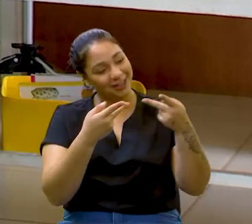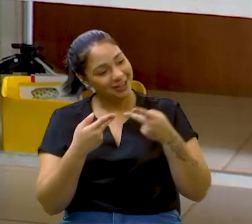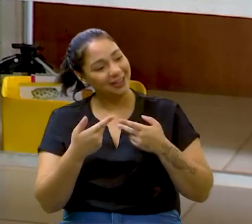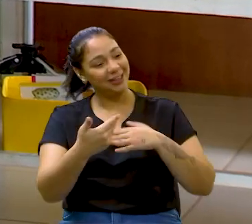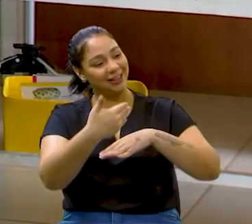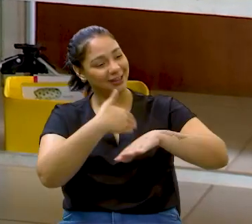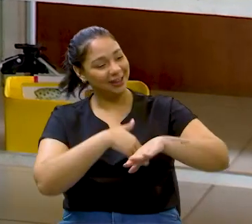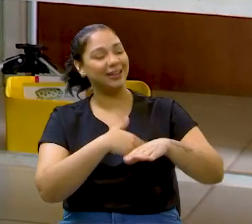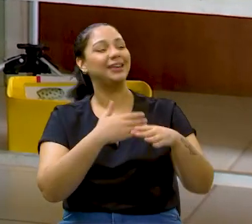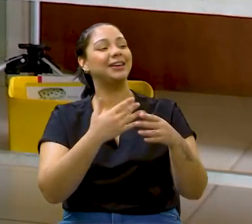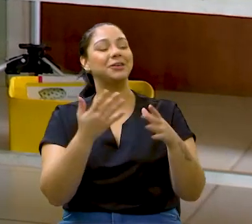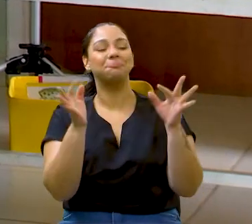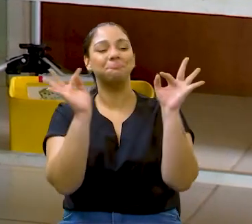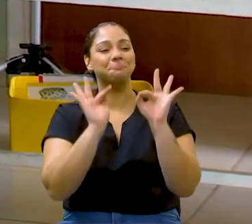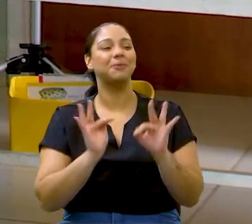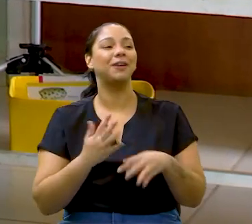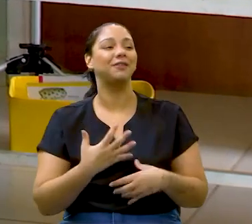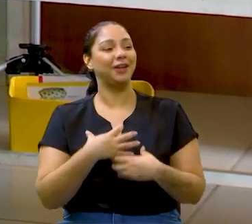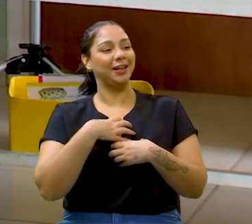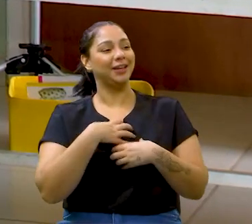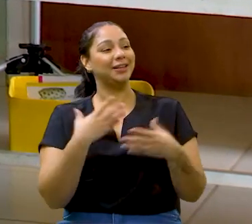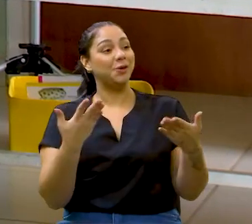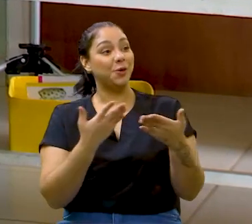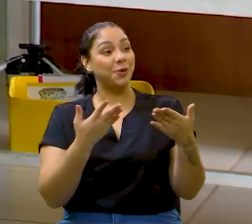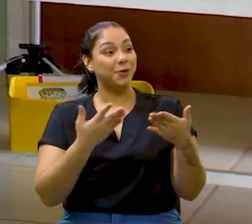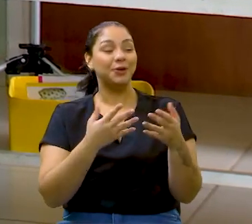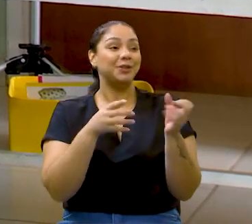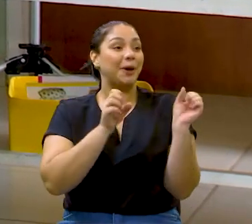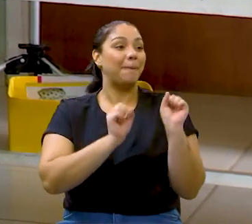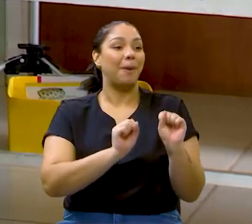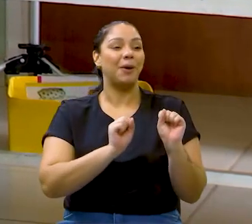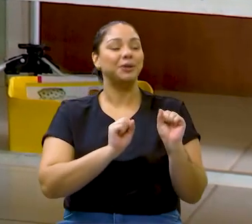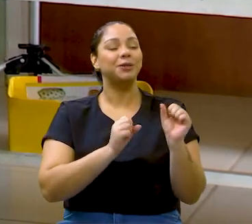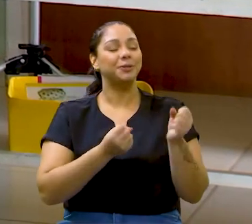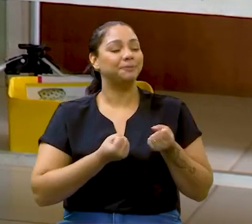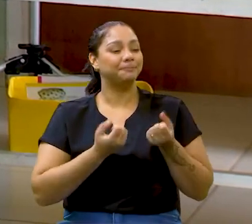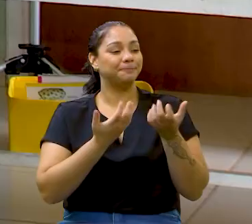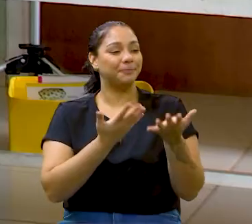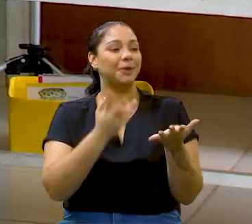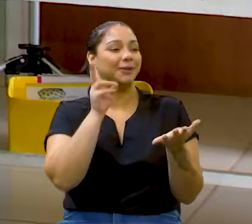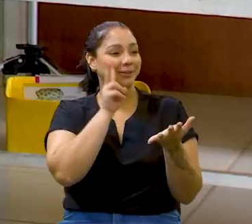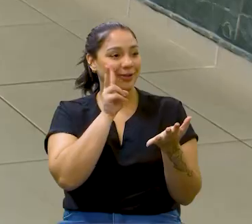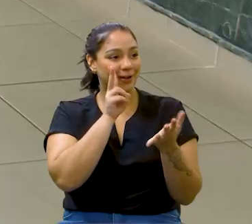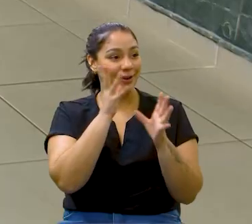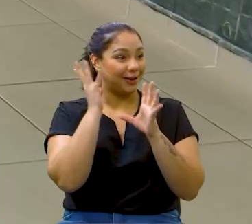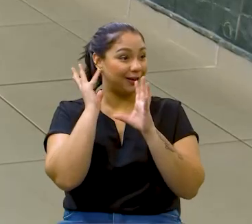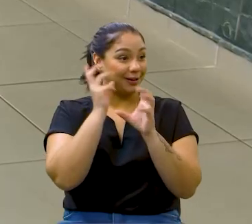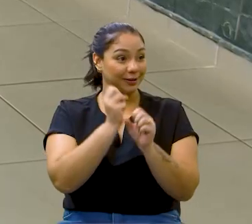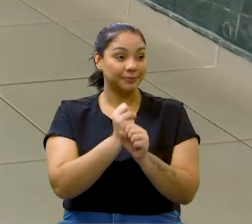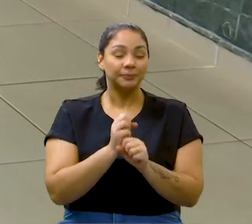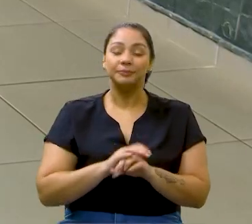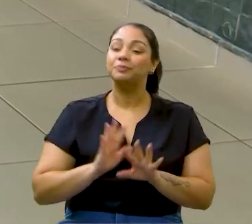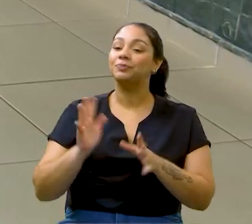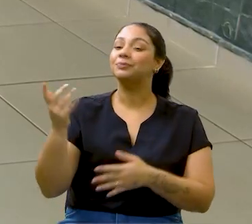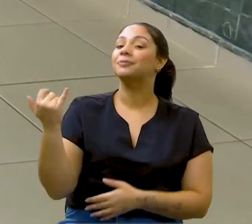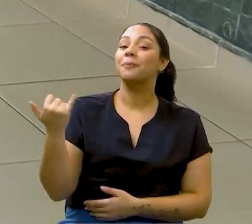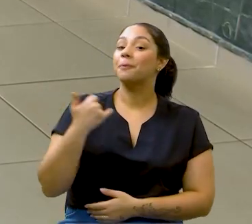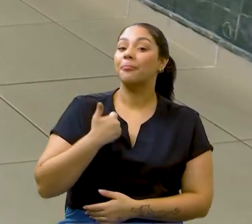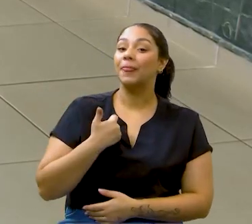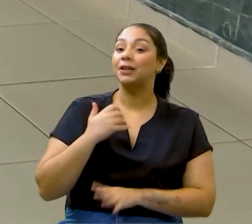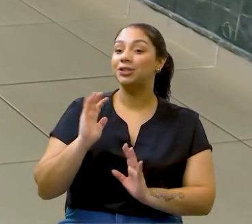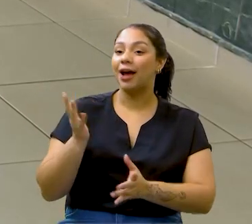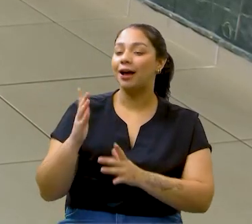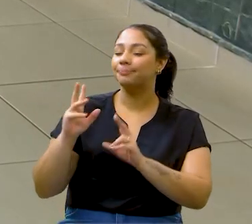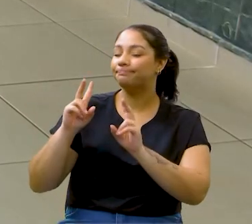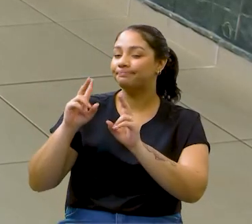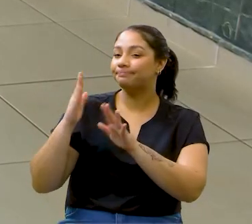de vocês e estamos muito felizes em poder contar um pouquinho da nossa história. Pelo que eu soube, me disseram que você já está